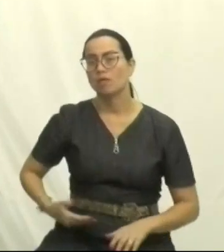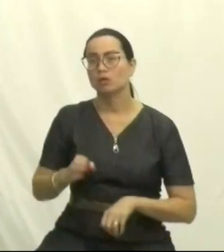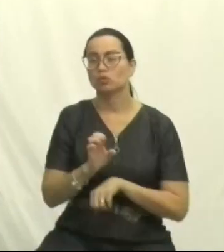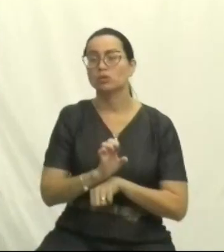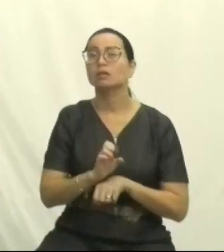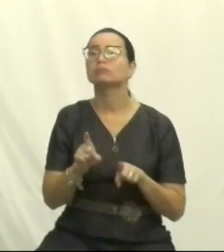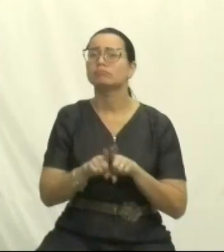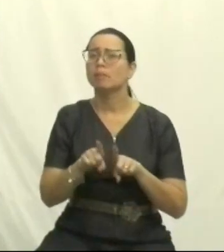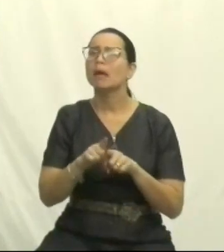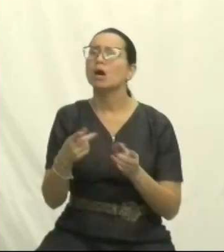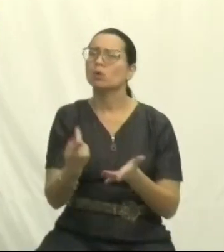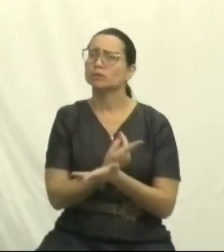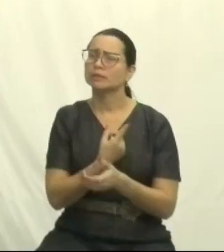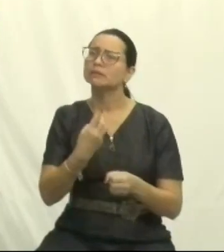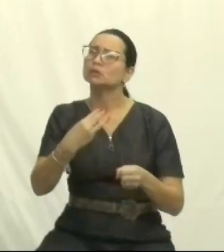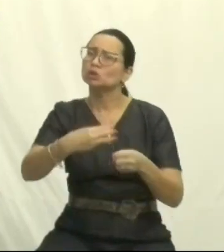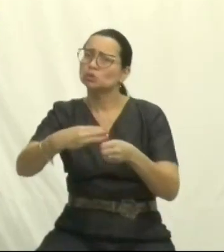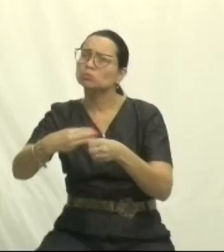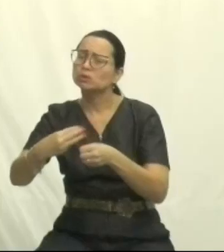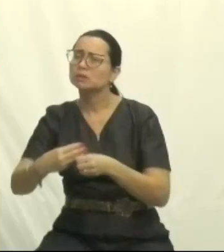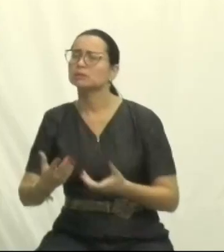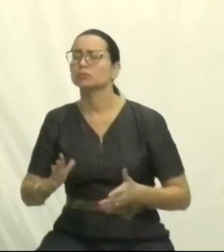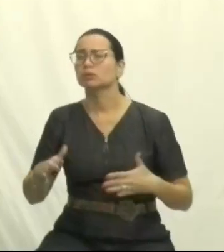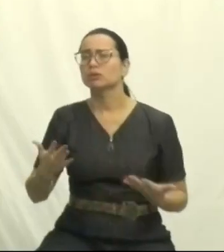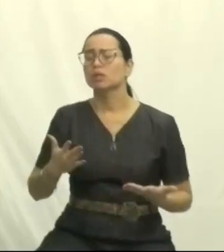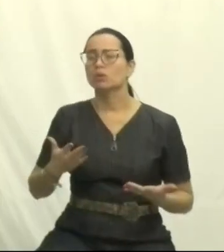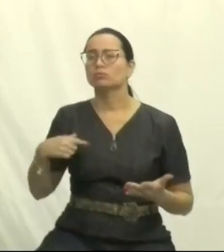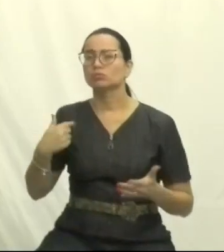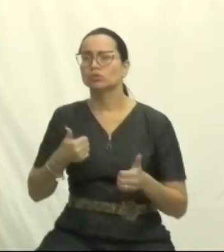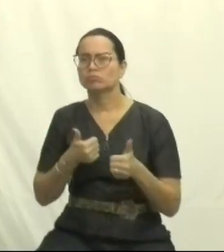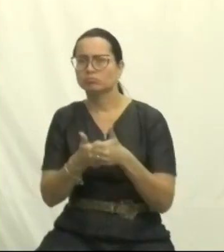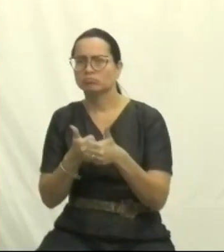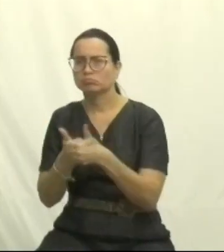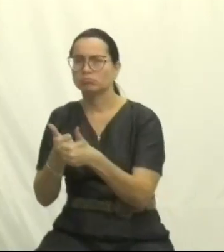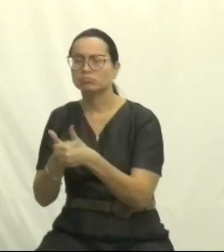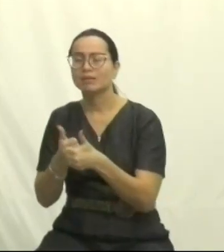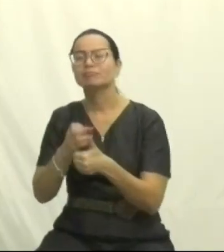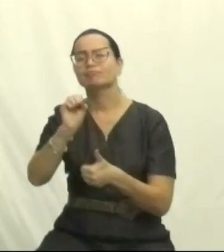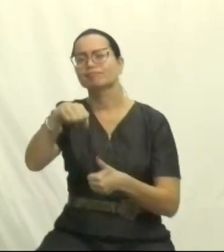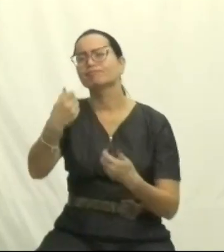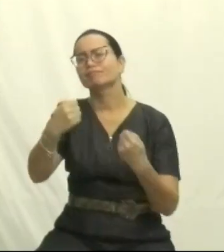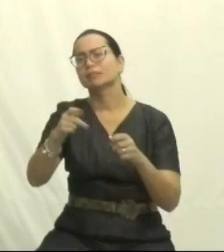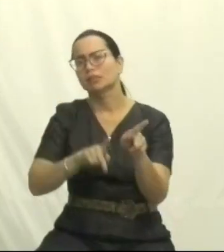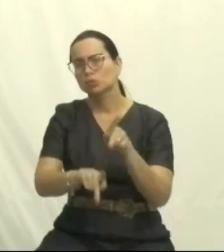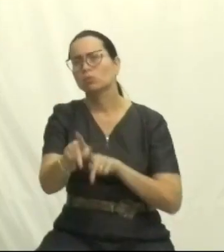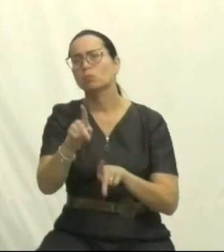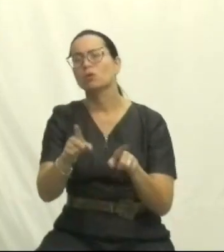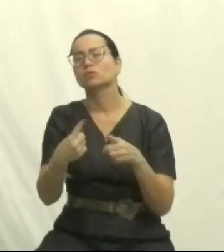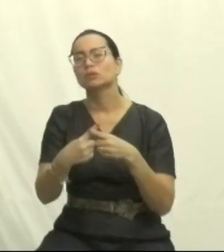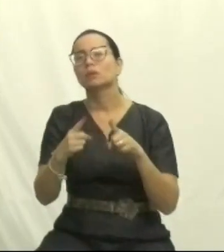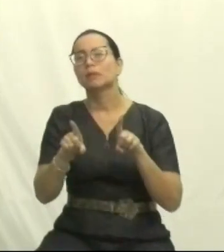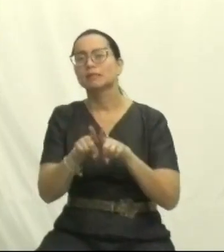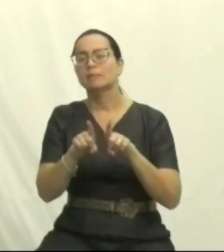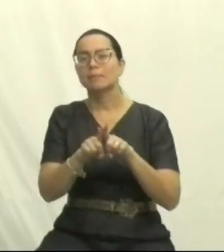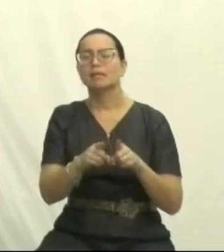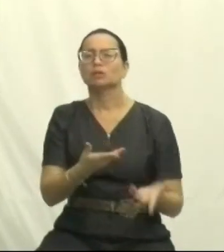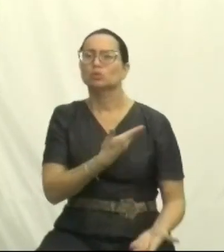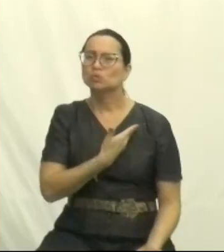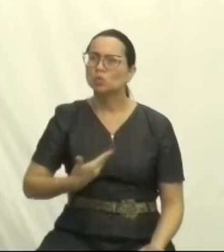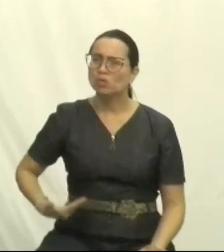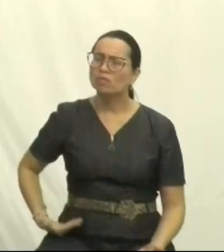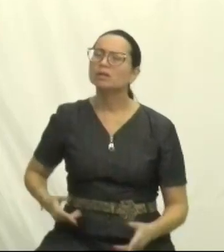Então, quanto mais próximos estivermos, não só da população, mas também dos poderes públicos